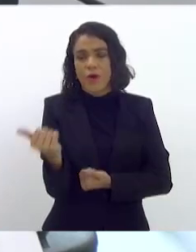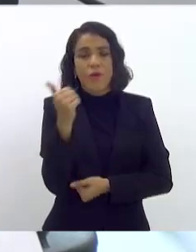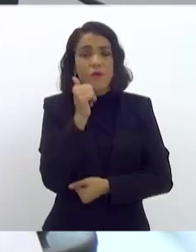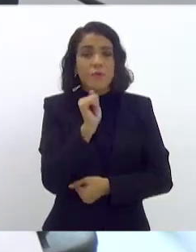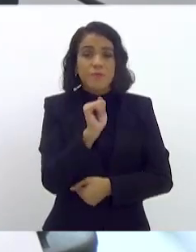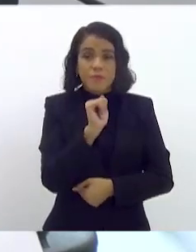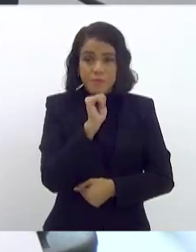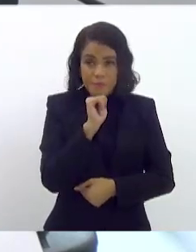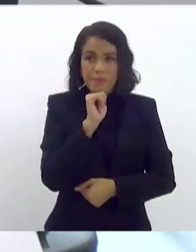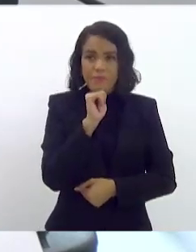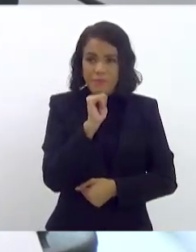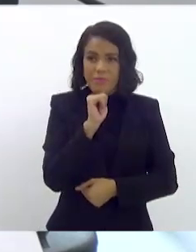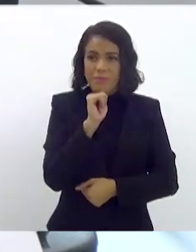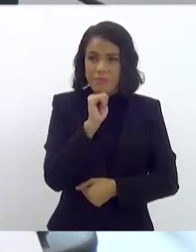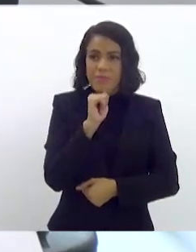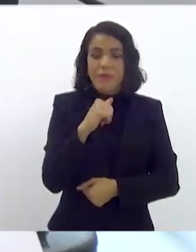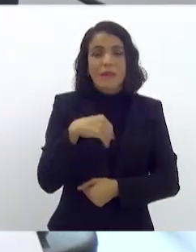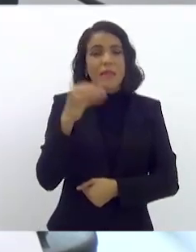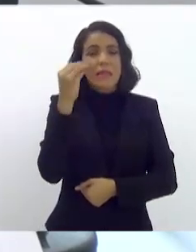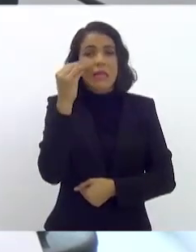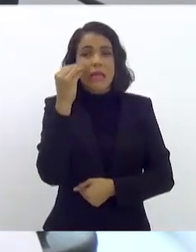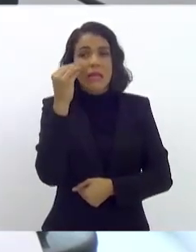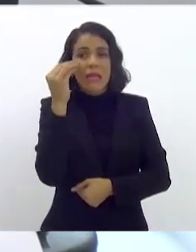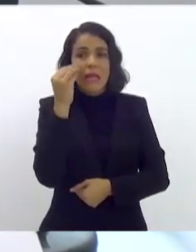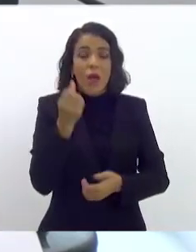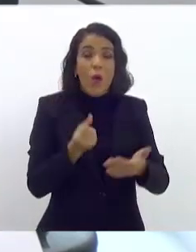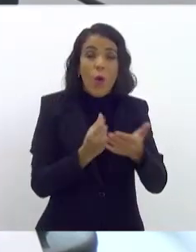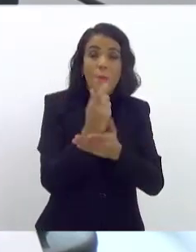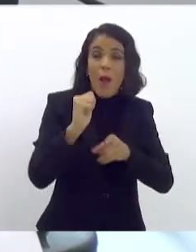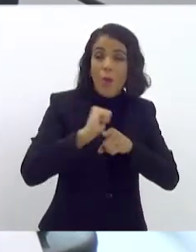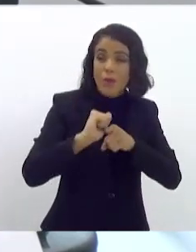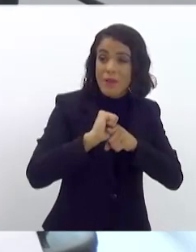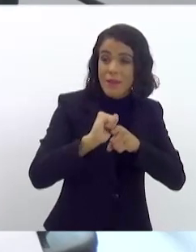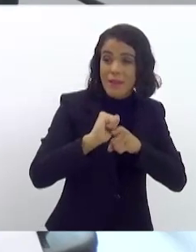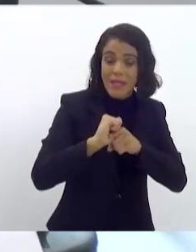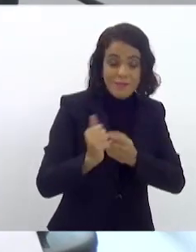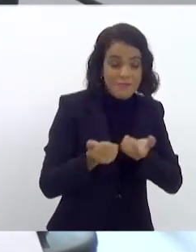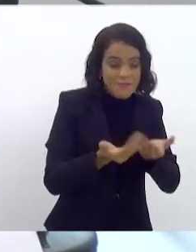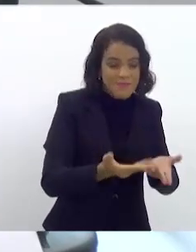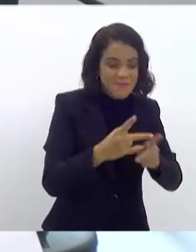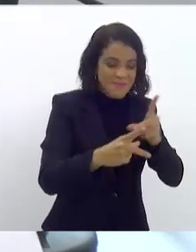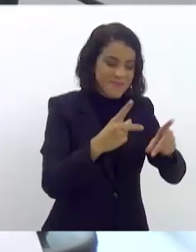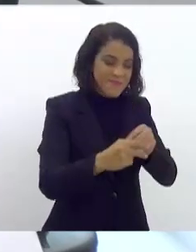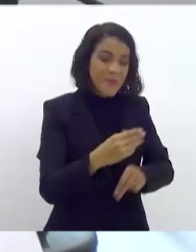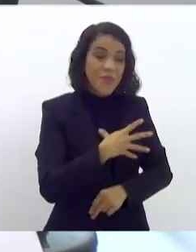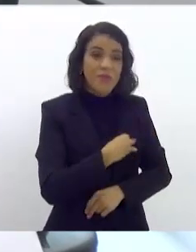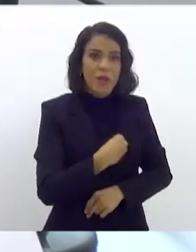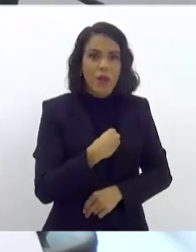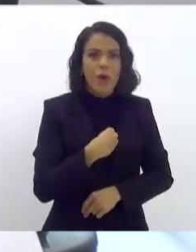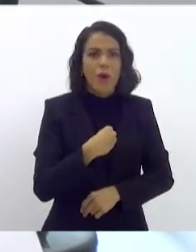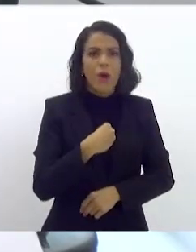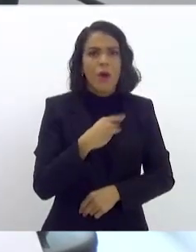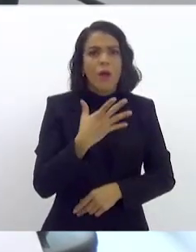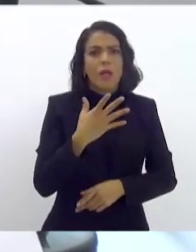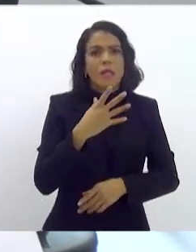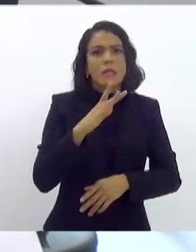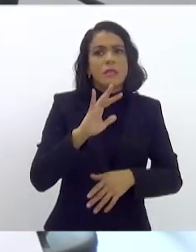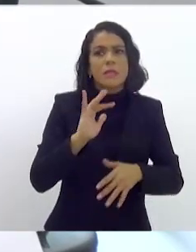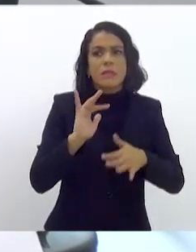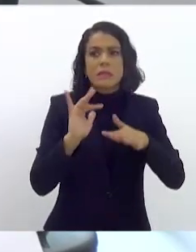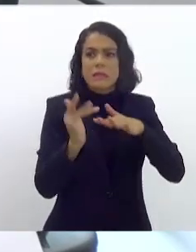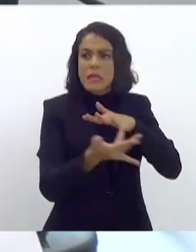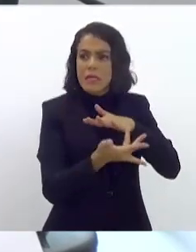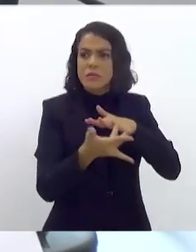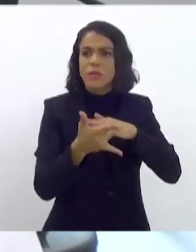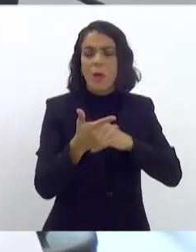mãe, né, que na tentativa de comprar um tênis para o seu filho, foi totalmente atacada nas redes,